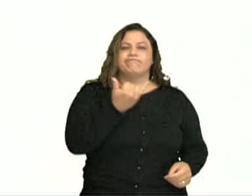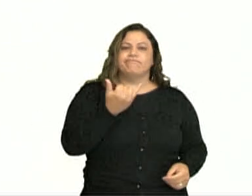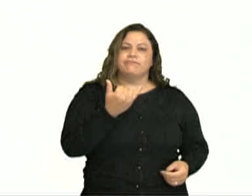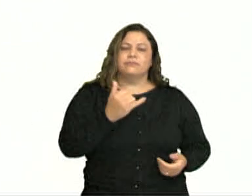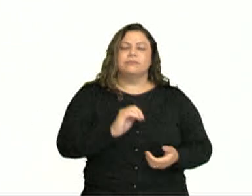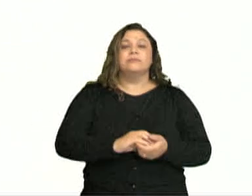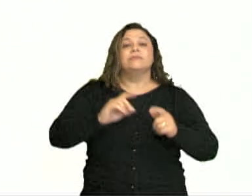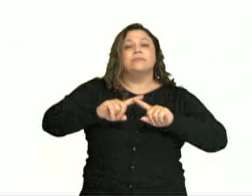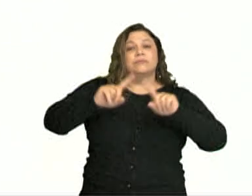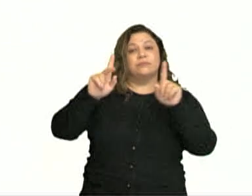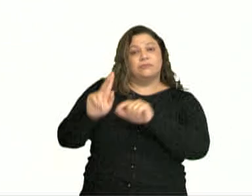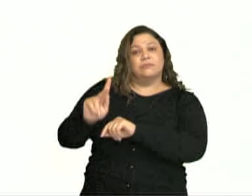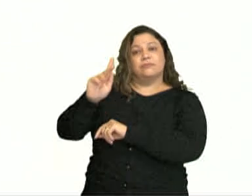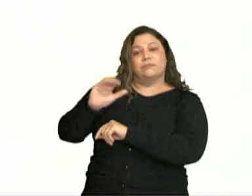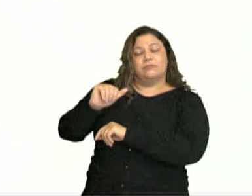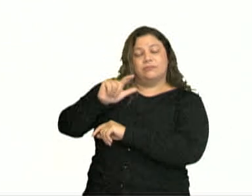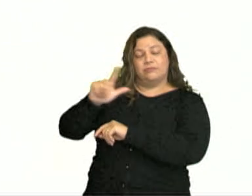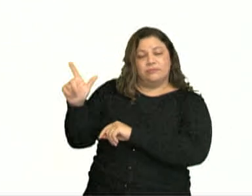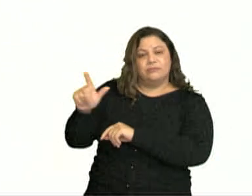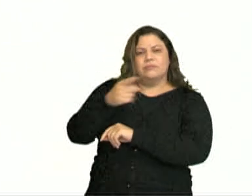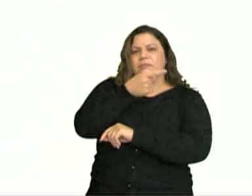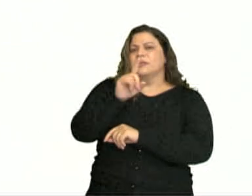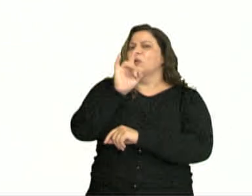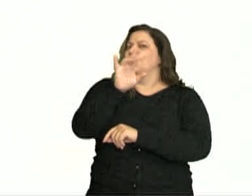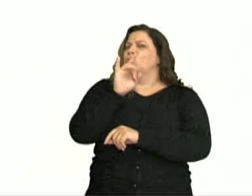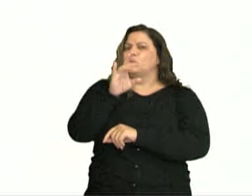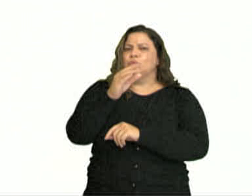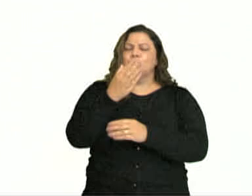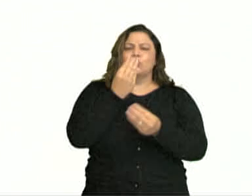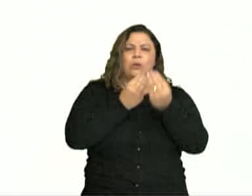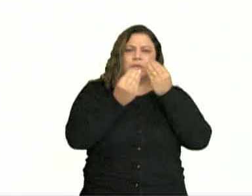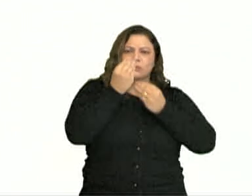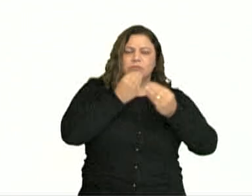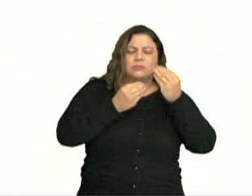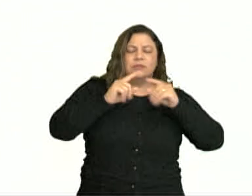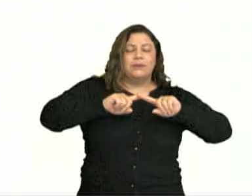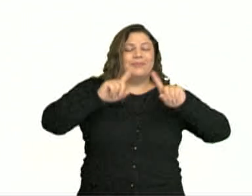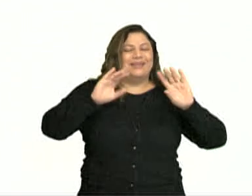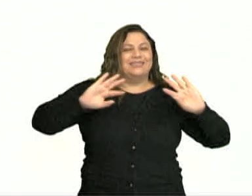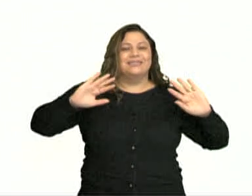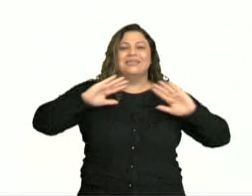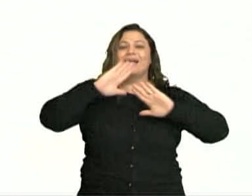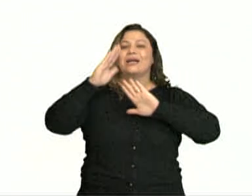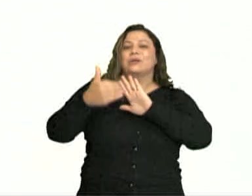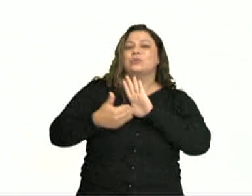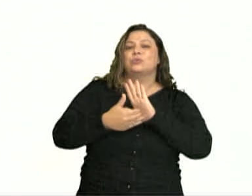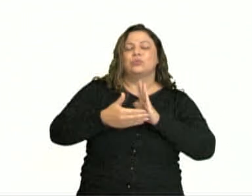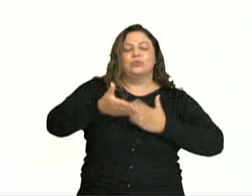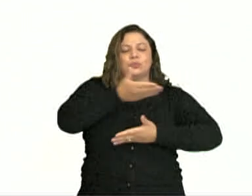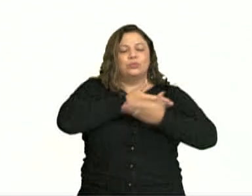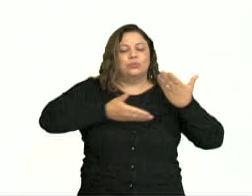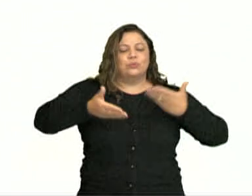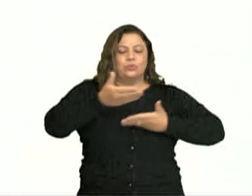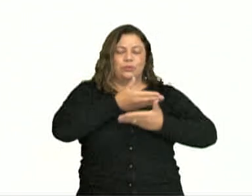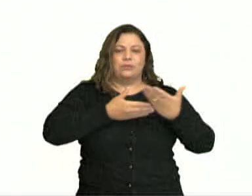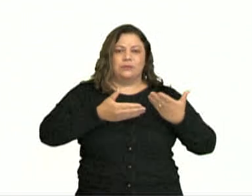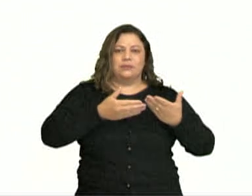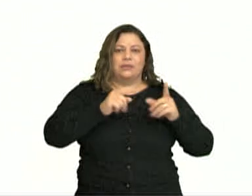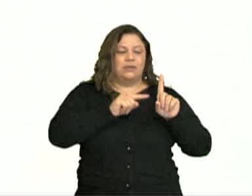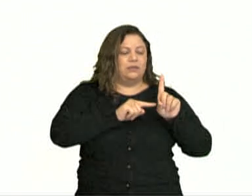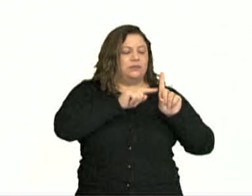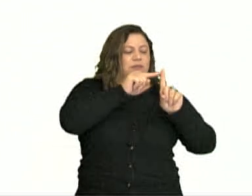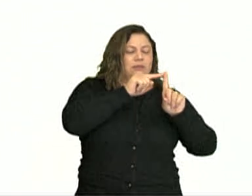Mas as calorias não se aplicam somente aos alimentos e estão relacionadas a todos os fenômenos que envolvem troca de calor. Isto